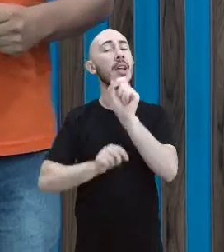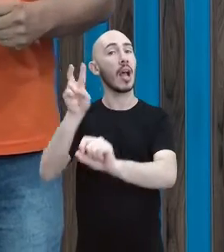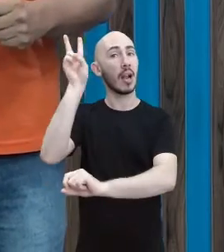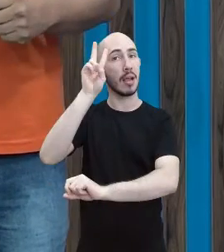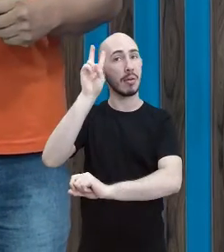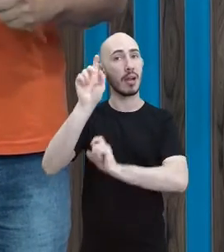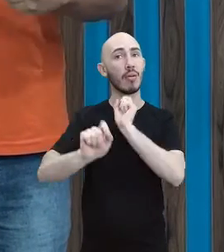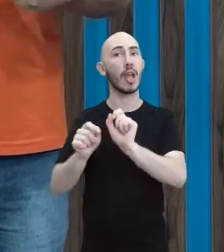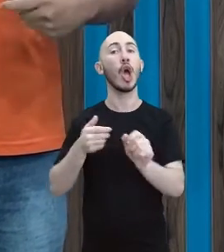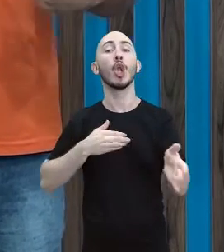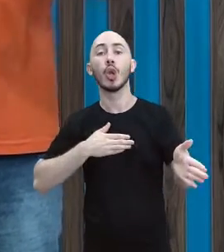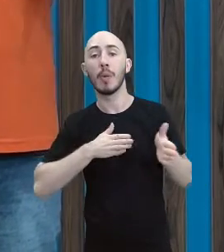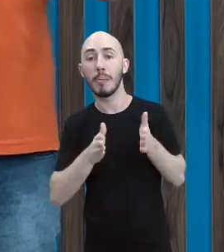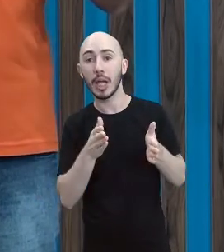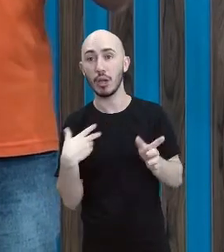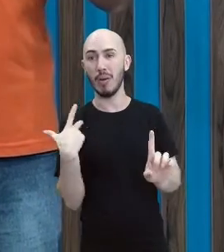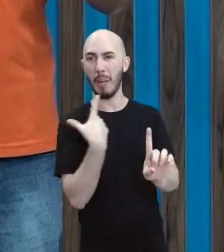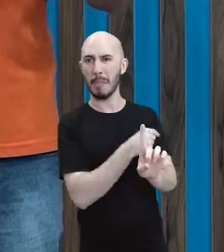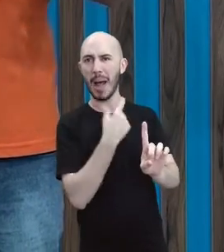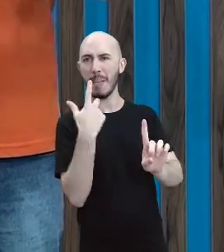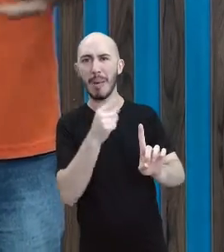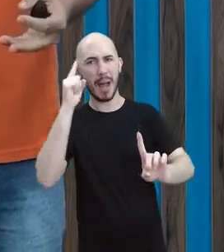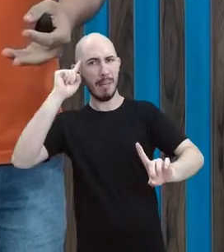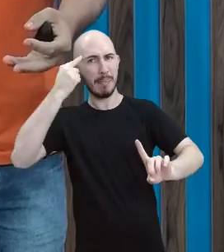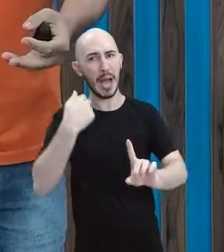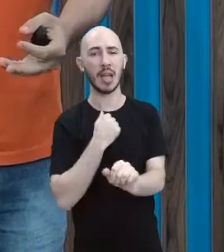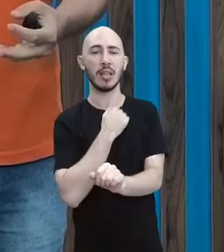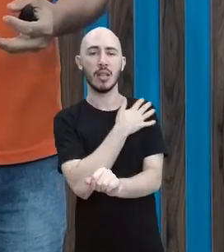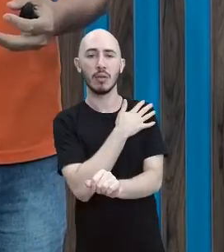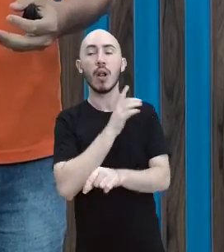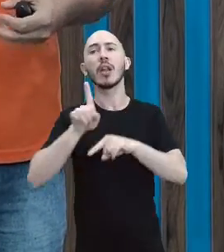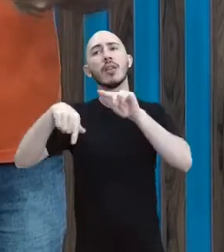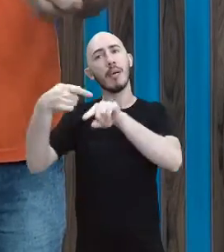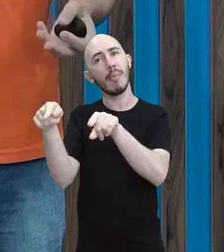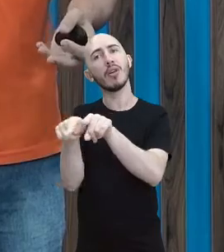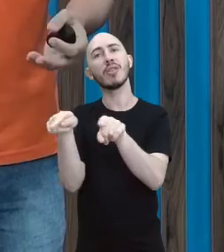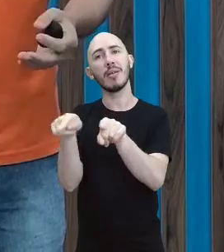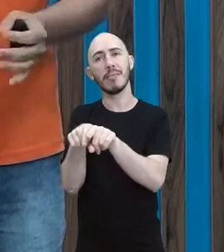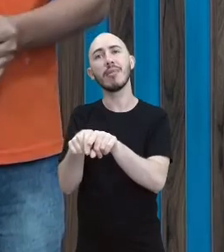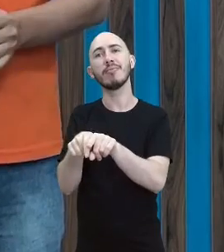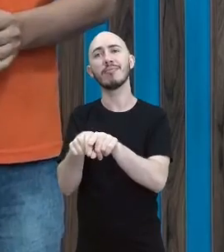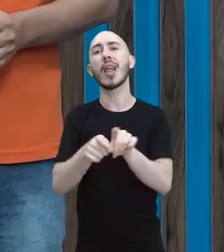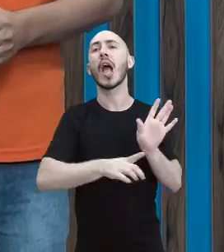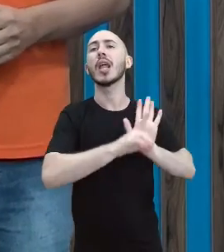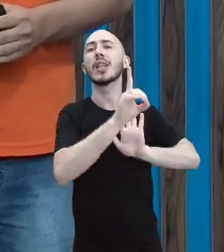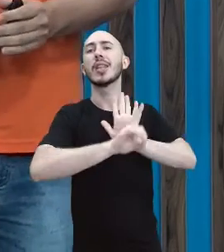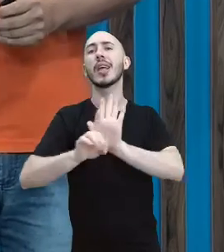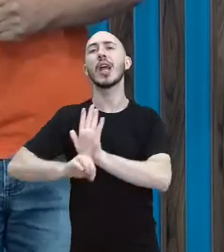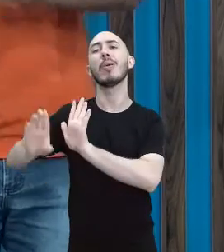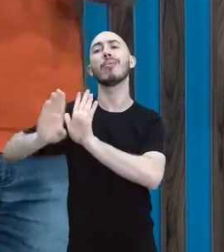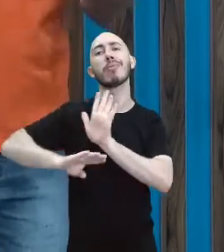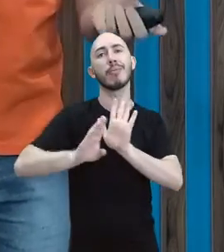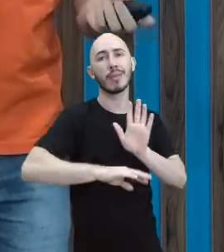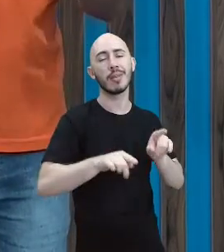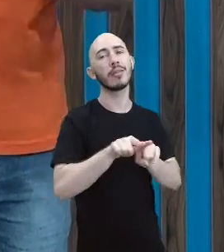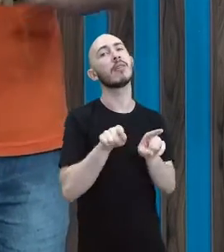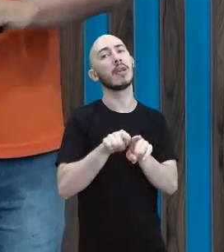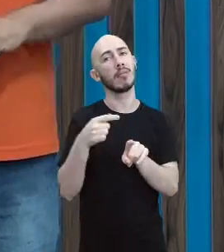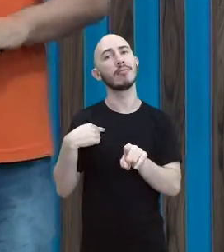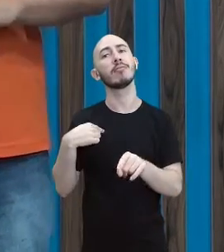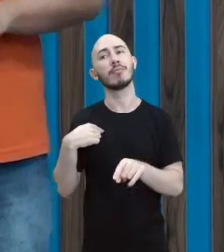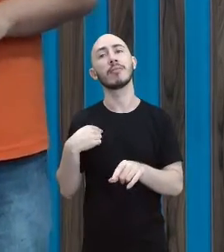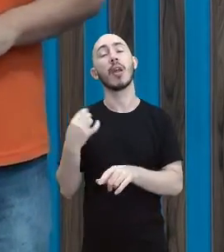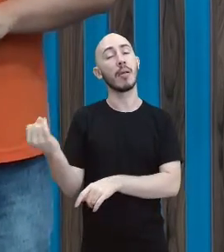até durante a ditadura, muita gente que começou a apoiar na ditadura depois foi caçado também, teve seus direitos caçados. Então, né, um dia da caça do caçador,